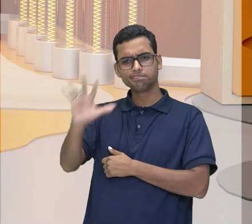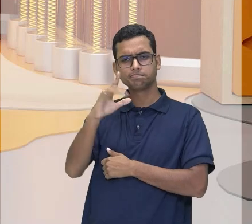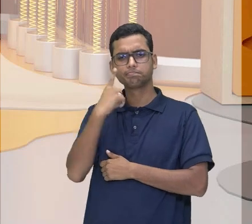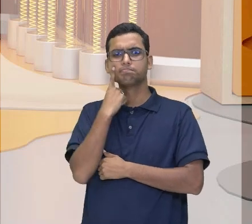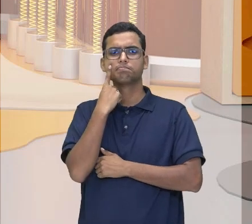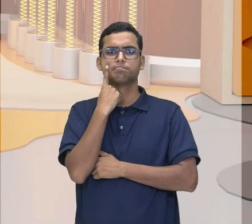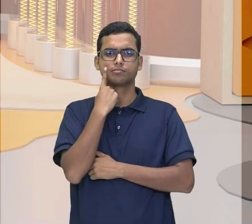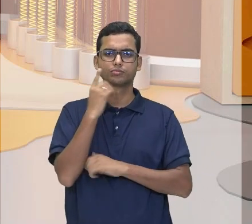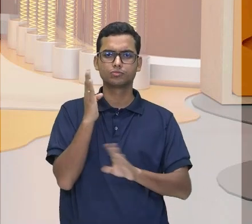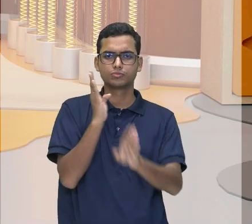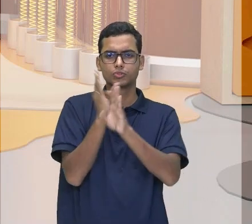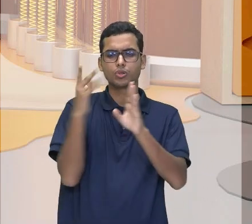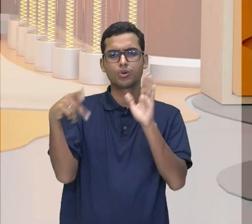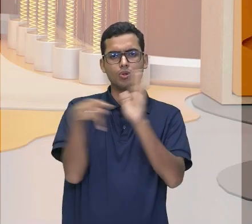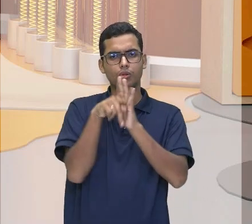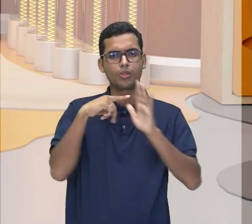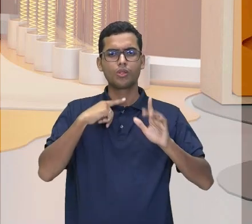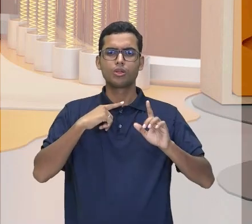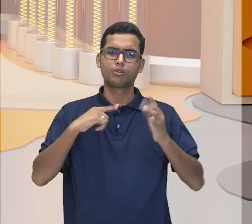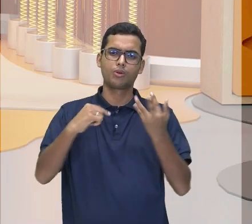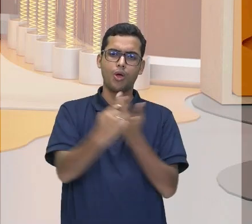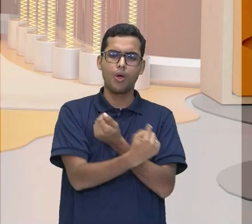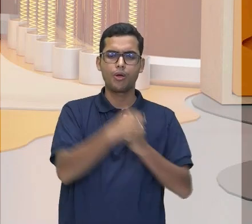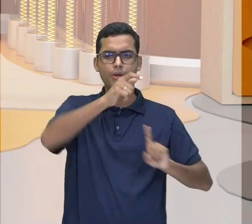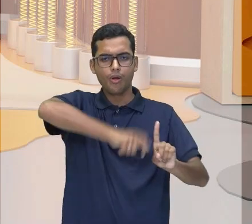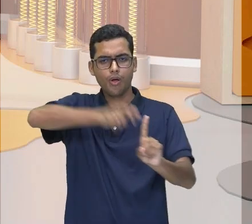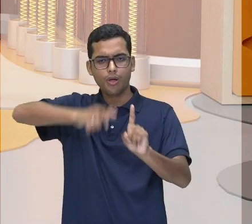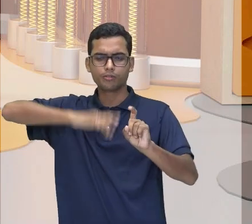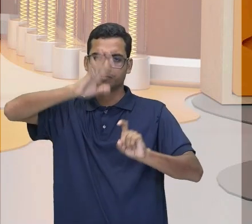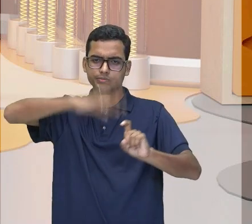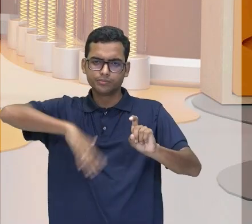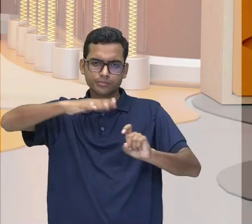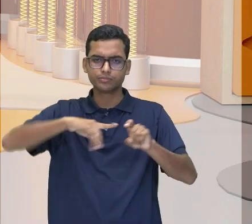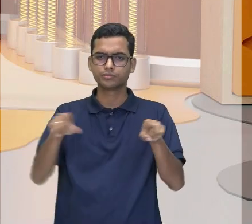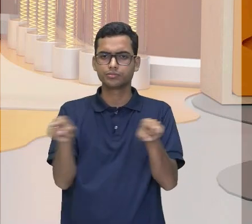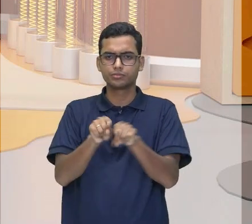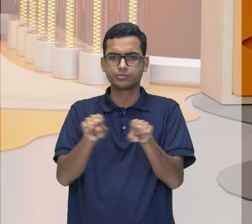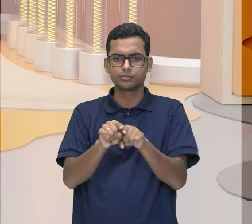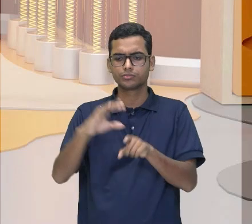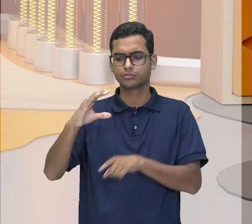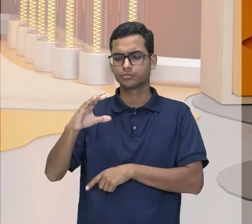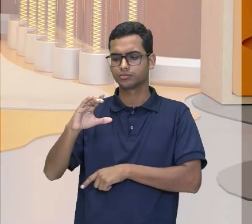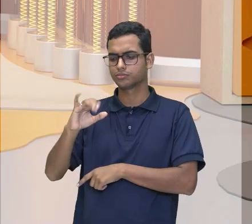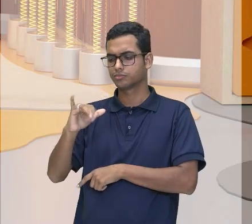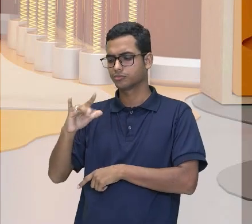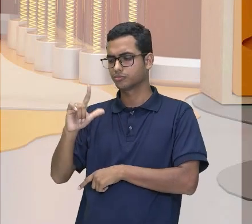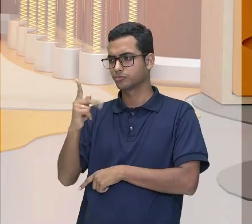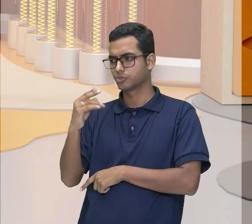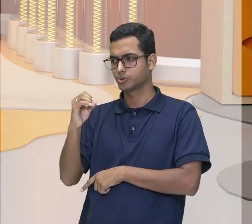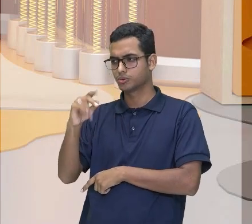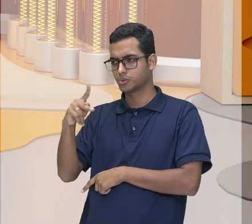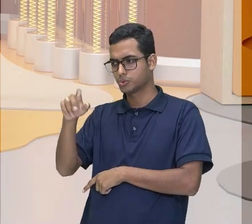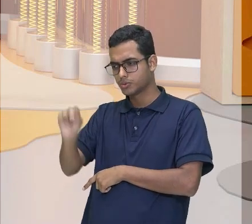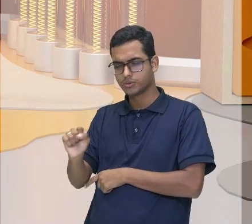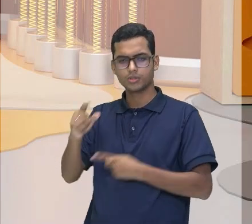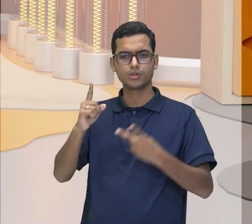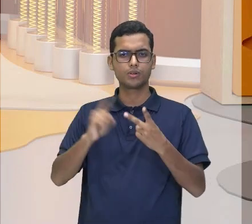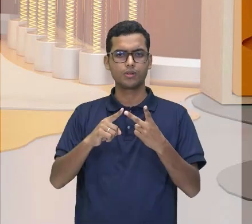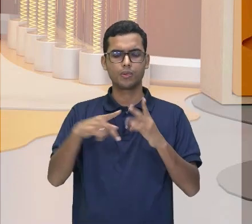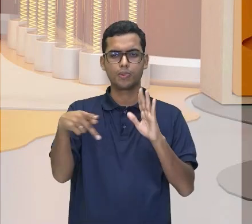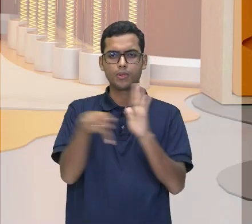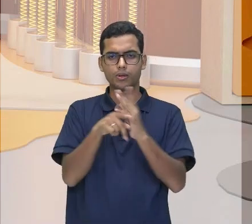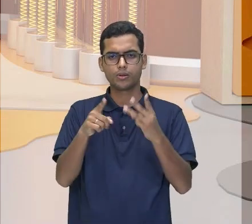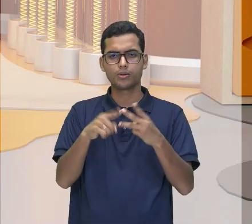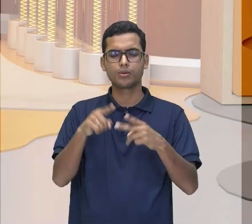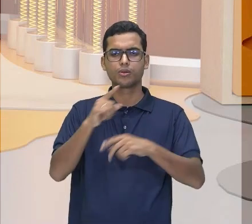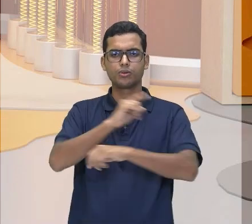ser habitado por seres mitológicos, como, por exemplo, ciclopes, sereias, antípodas. E havia também uma conotação de que